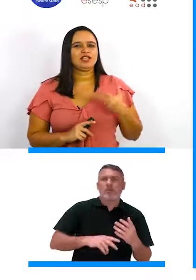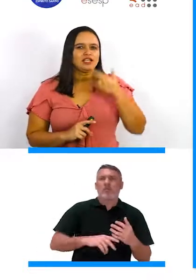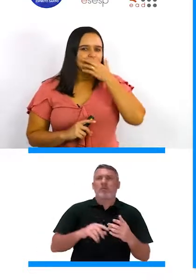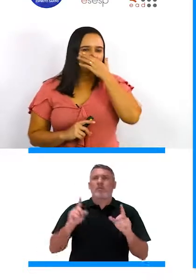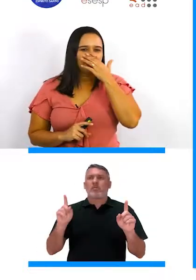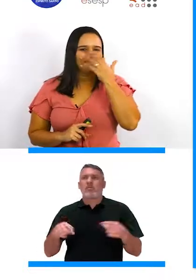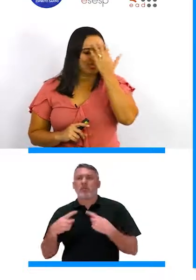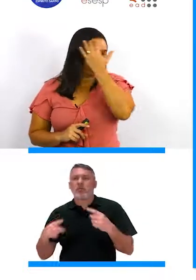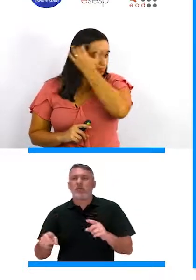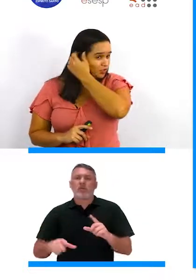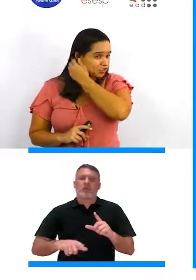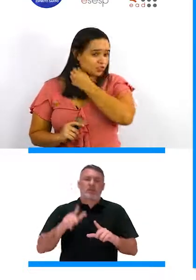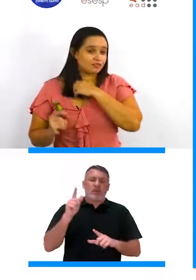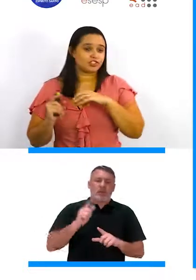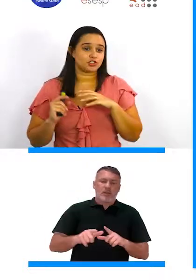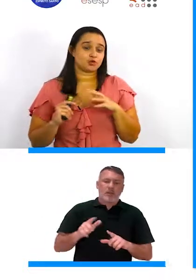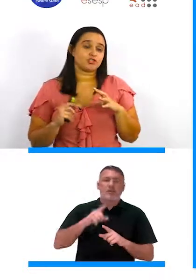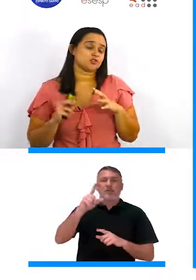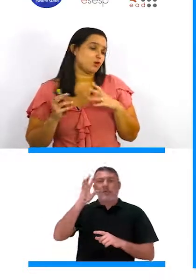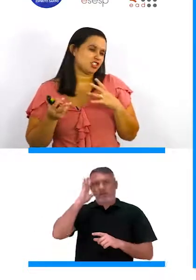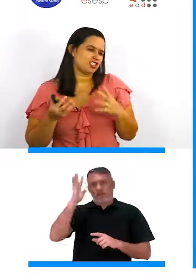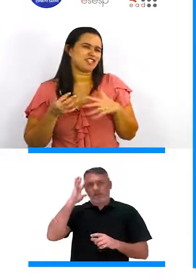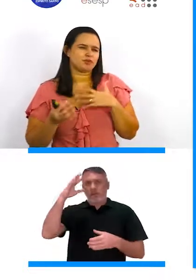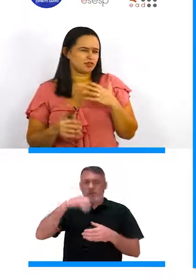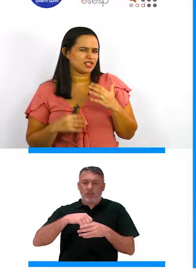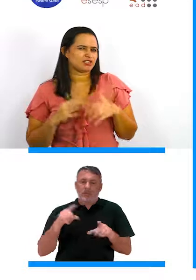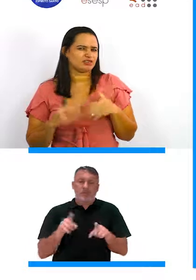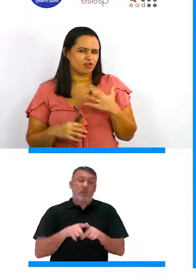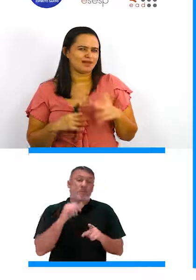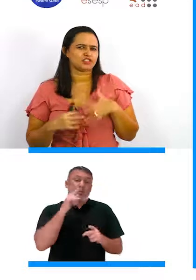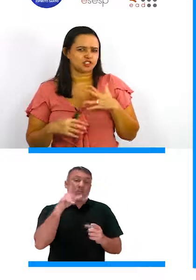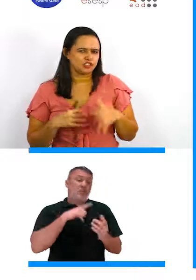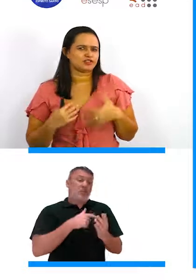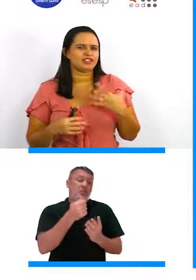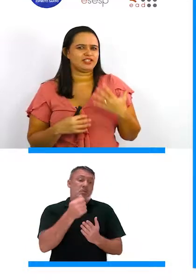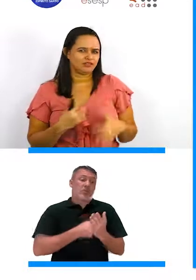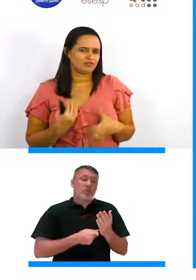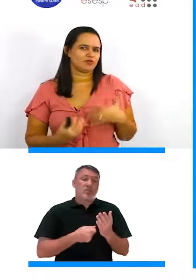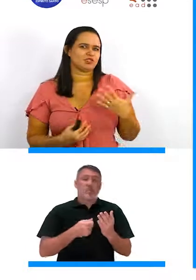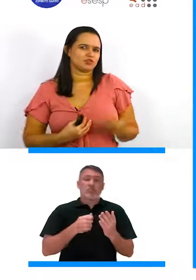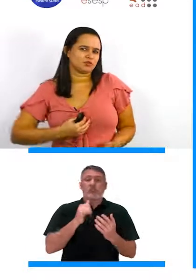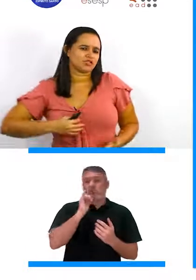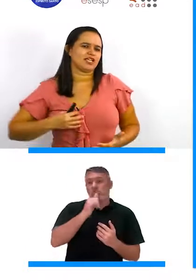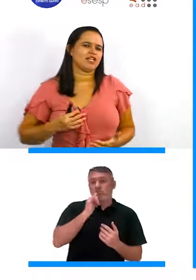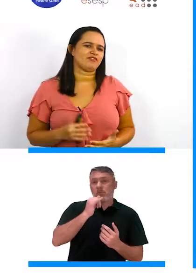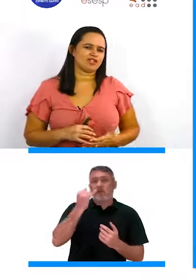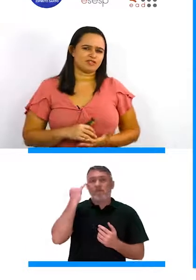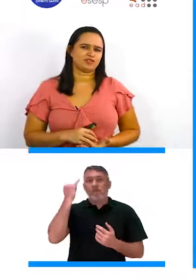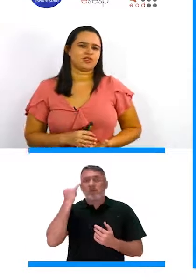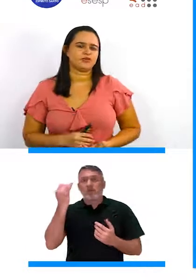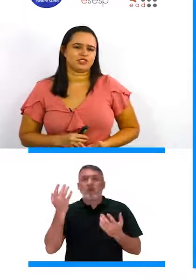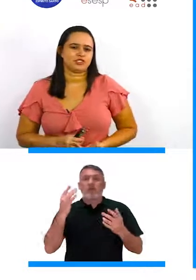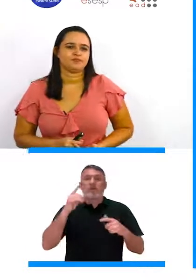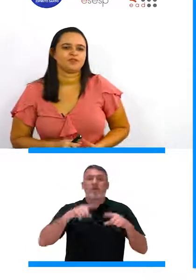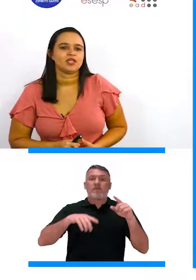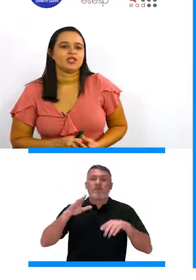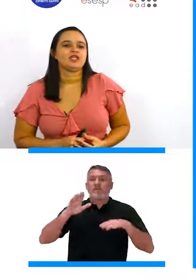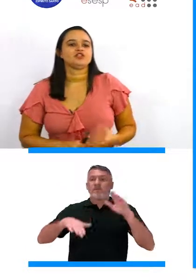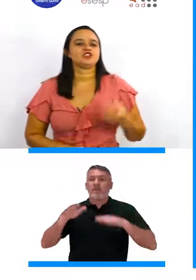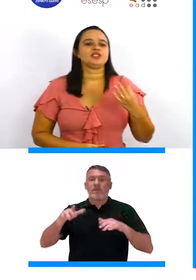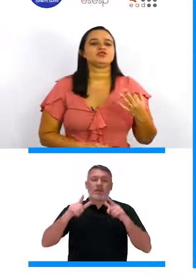música, né? E aí é bom a gente refletir sobre isso. Pode ter também um texto informativo ali, informando sobre o que é a variação